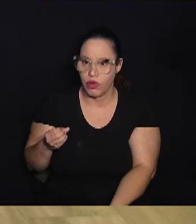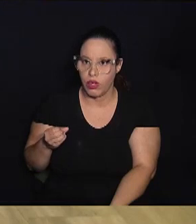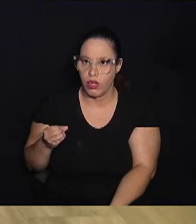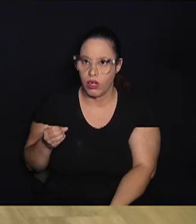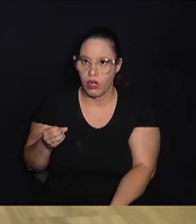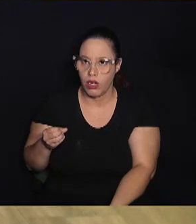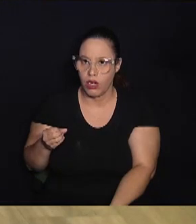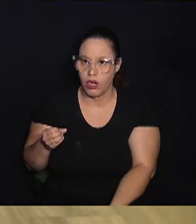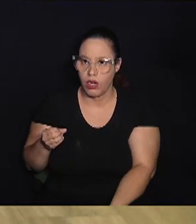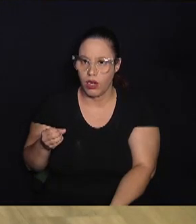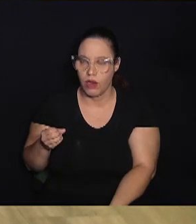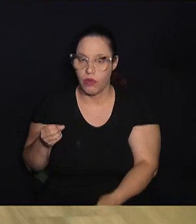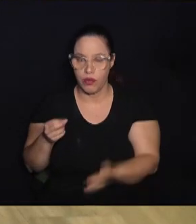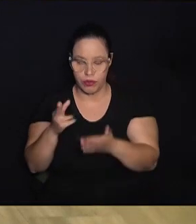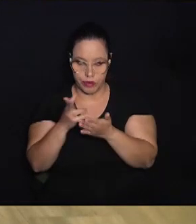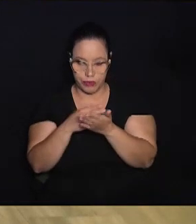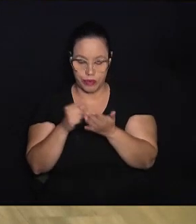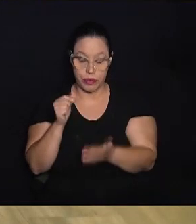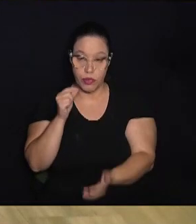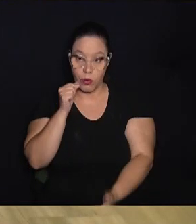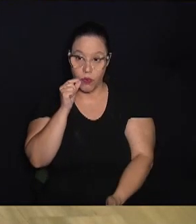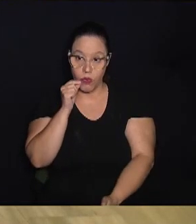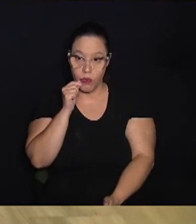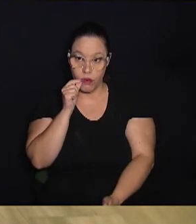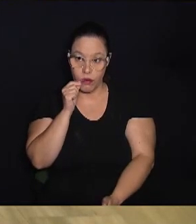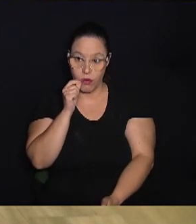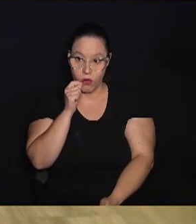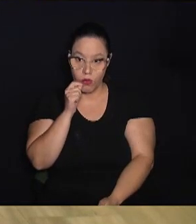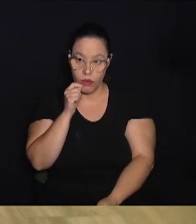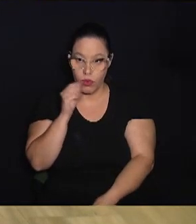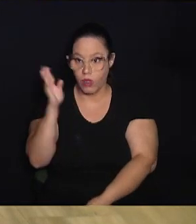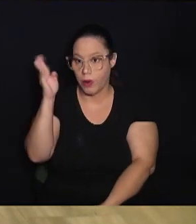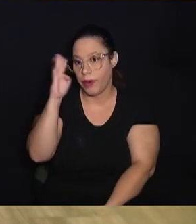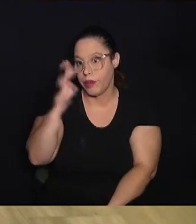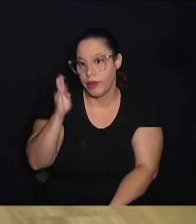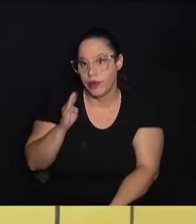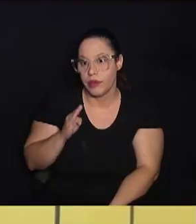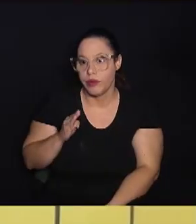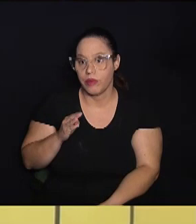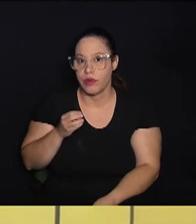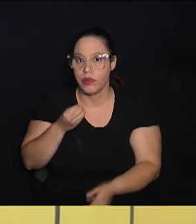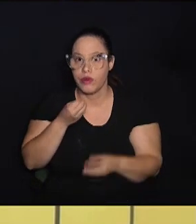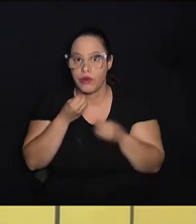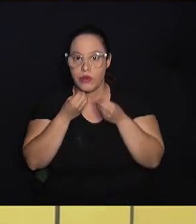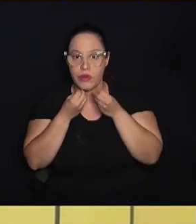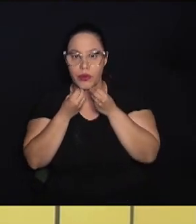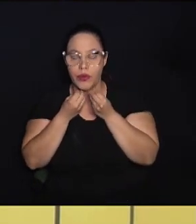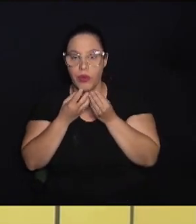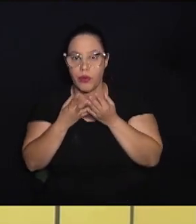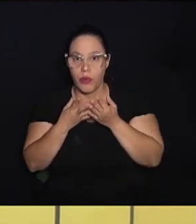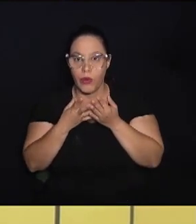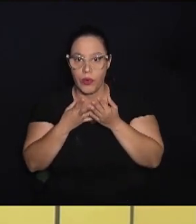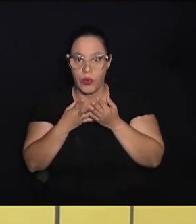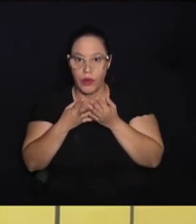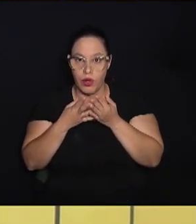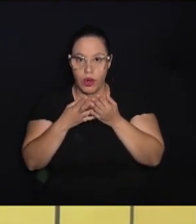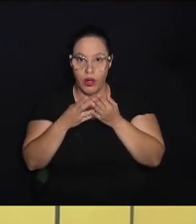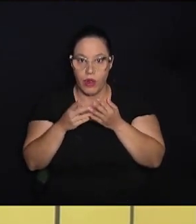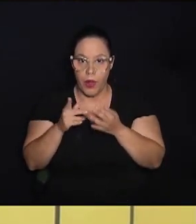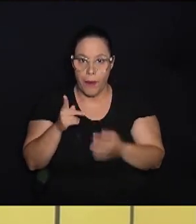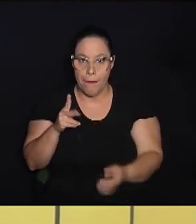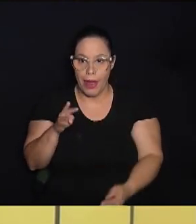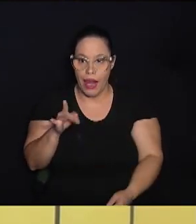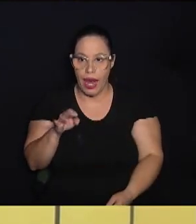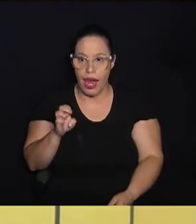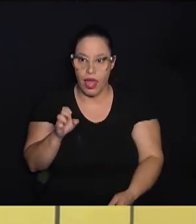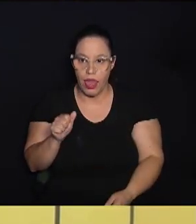de pão com lápis então é como por que que o Brasil muita gente diz isso né Por que que o Brasil foi muito bom no futebol durante muito tempo porque uma pelada você punha lá uma bola de